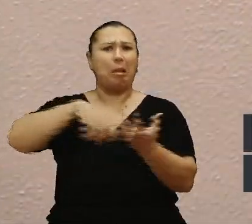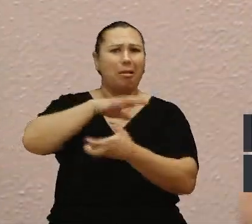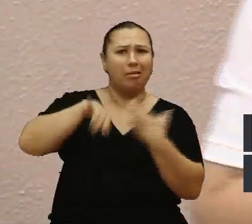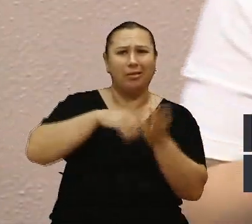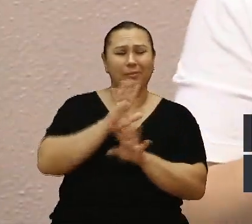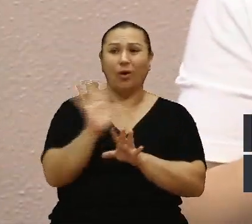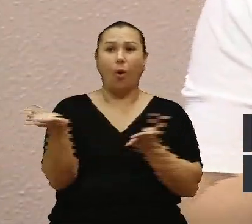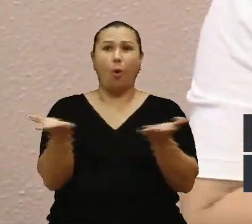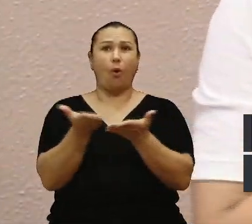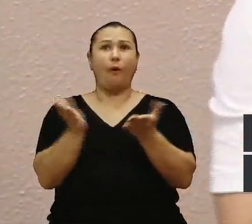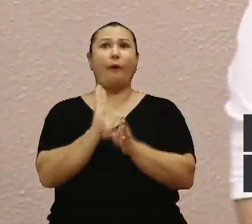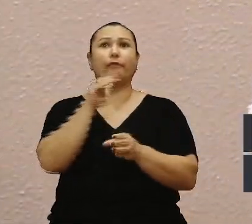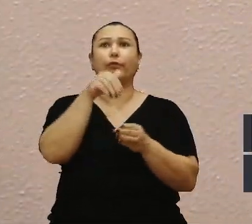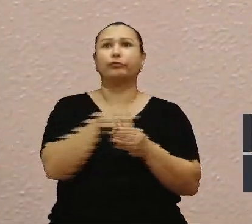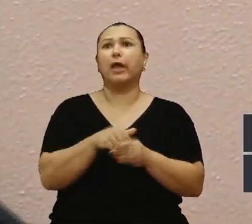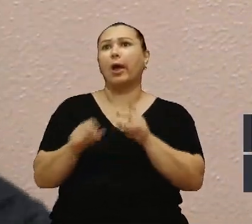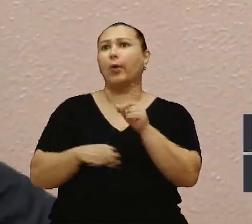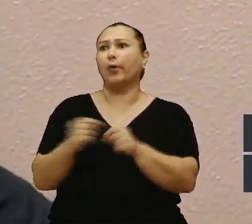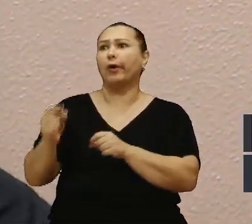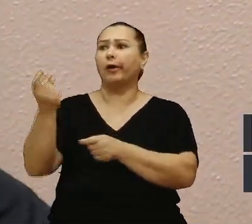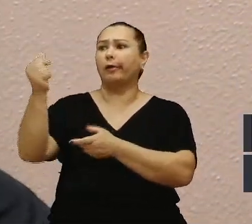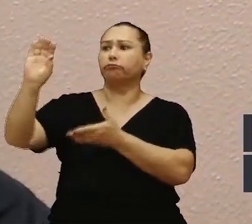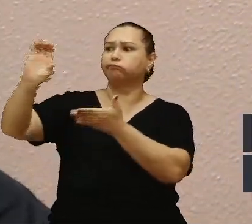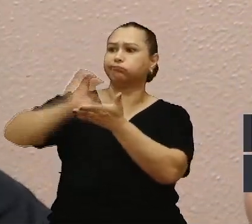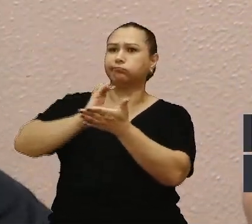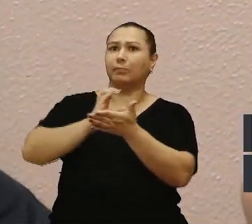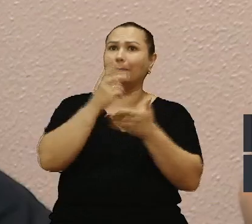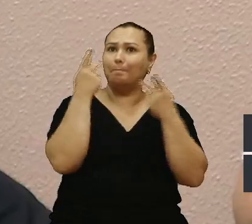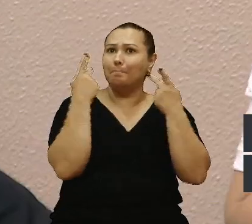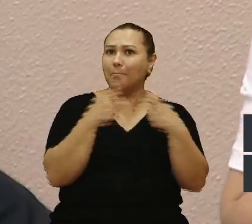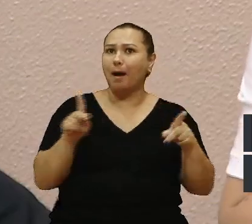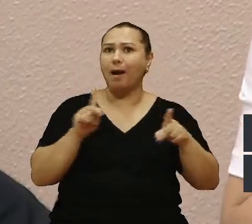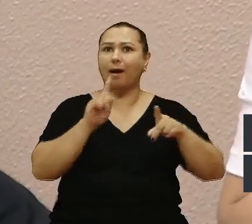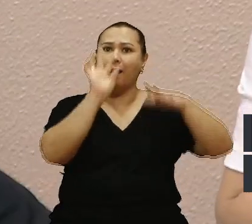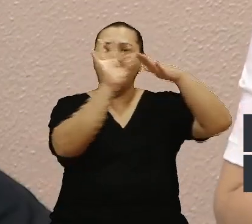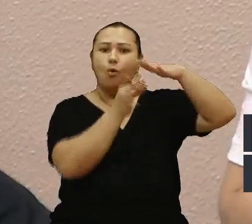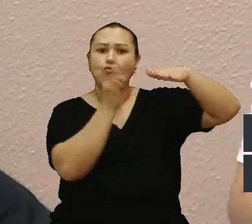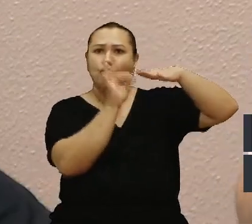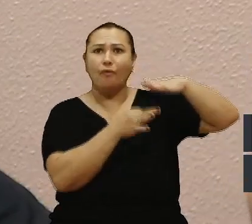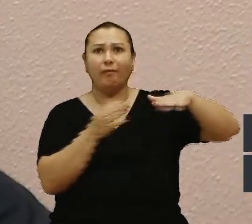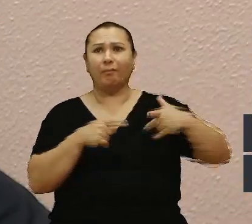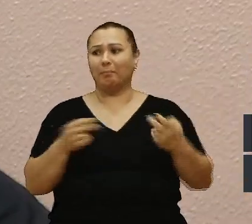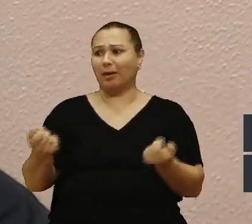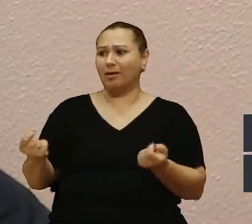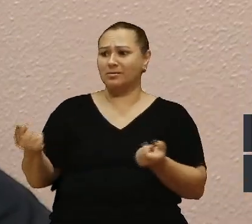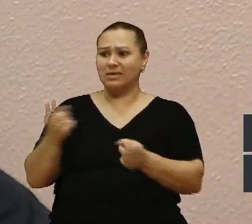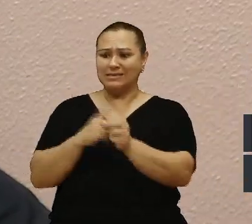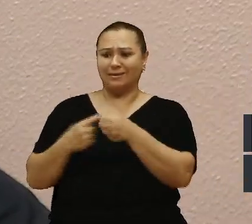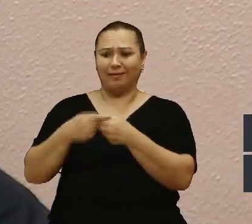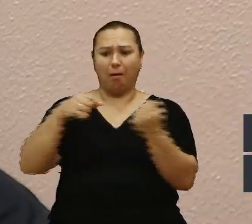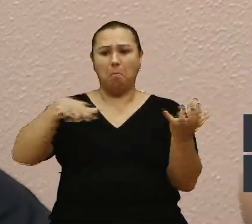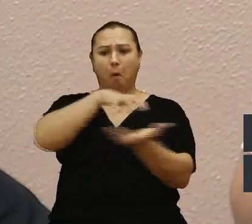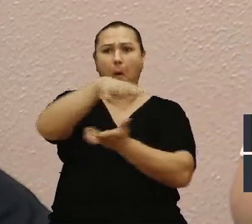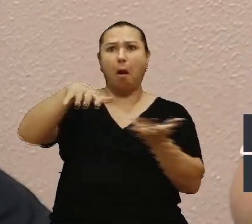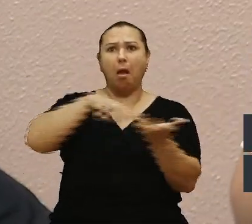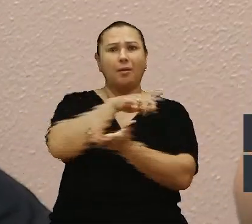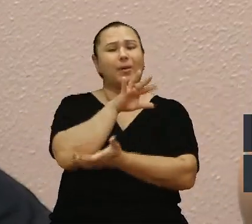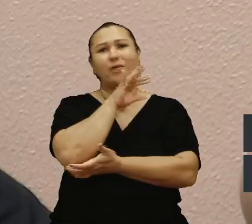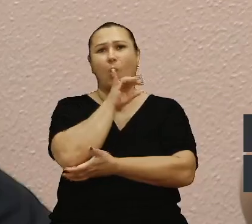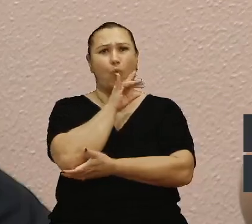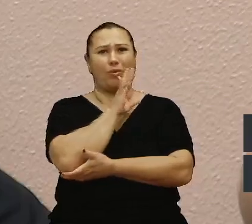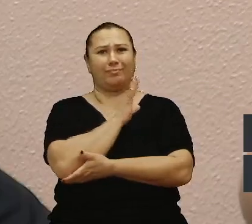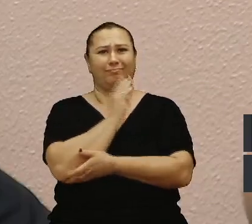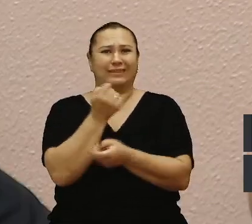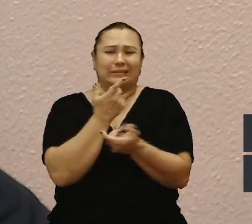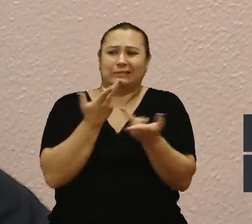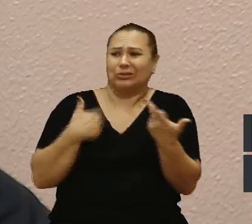tu votar subsídio para a Festa da Uva é uma questão polêmica na cidade. E fica muito ruim, acaba que a gente tem, né, um